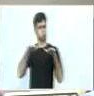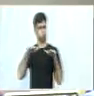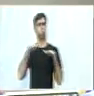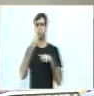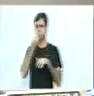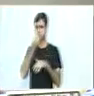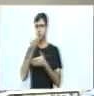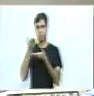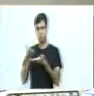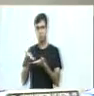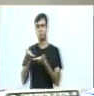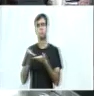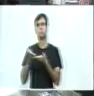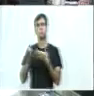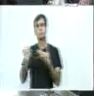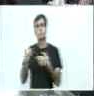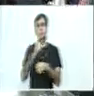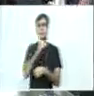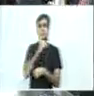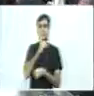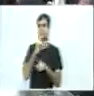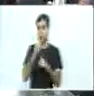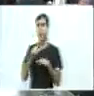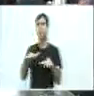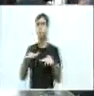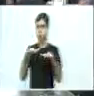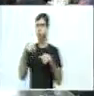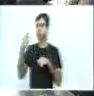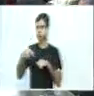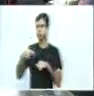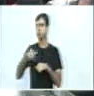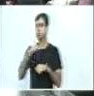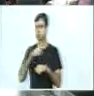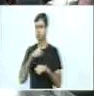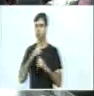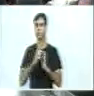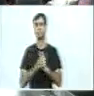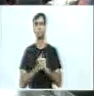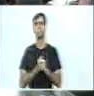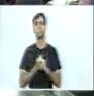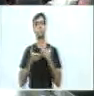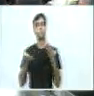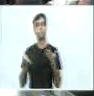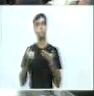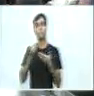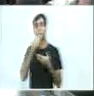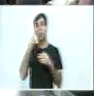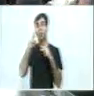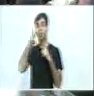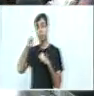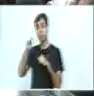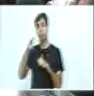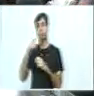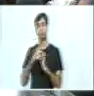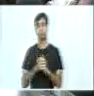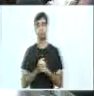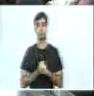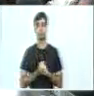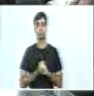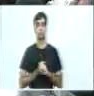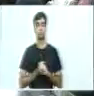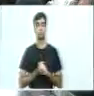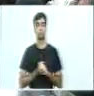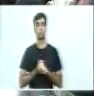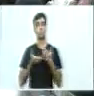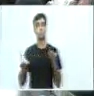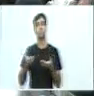cheio, né? Independente do frio que se encontra lá fora. Então, pedi aí que faça as imagens do plenário.